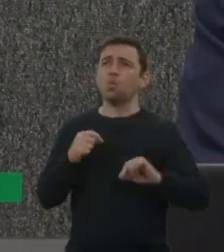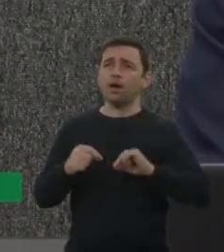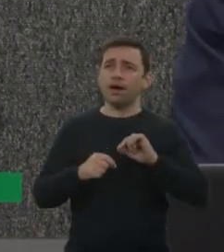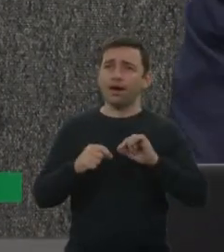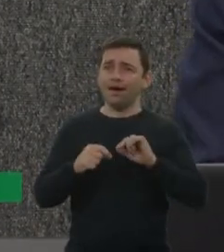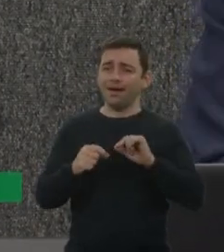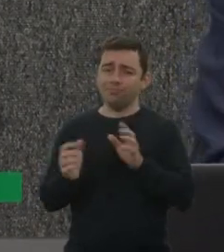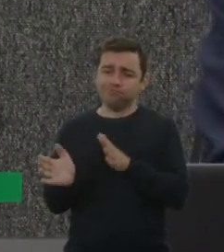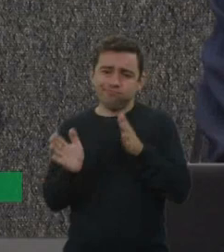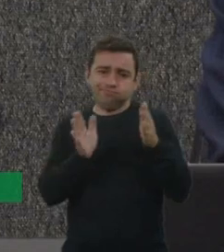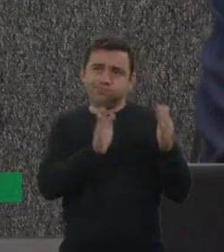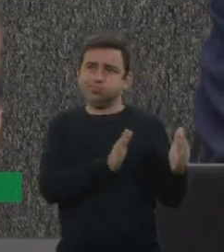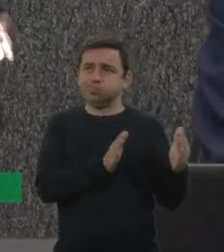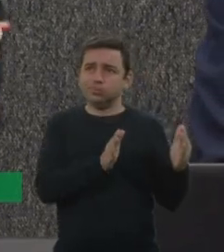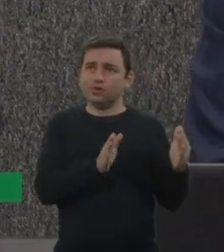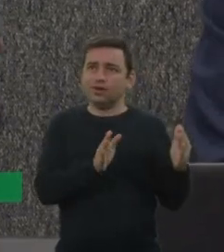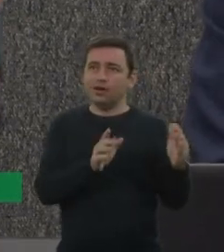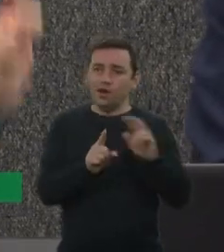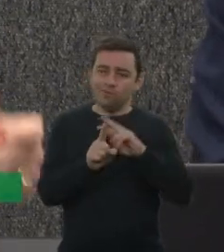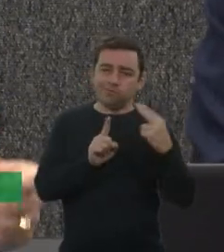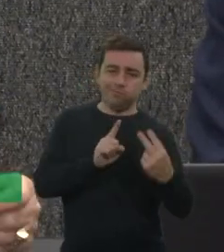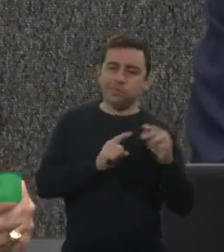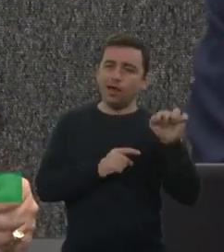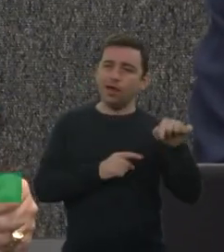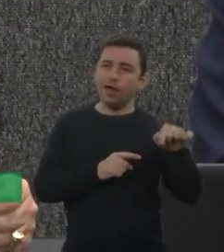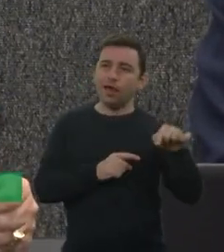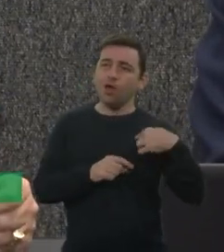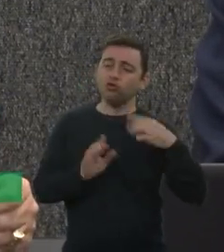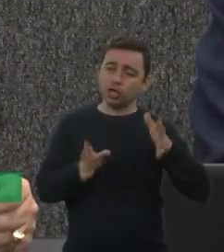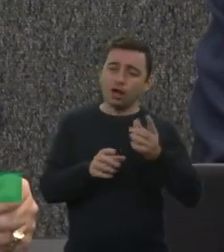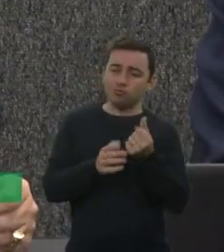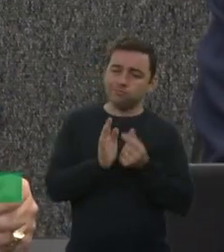da mesa, porque eu já estive do outro lado da mesa cuidando do orçamento.